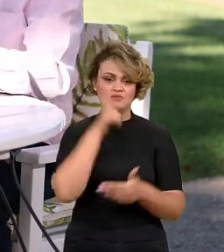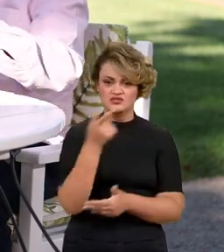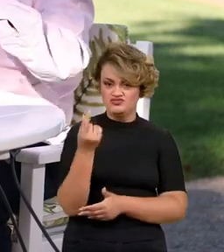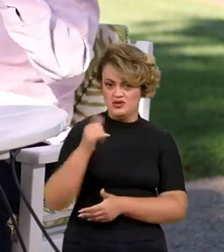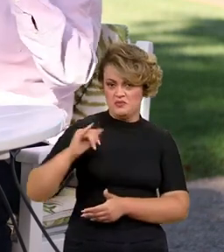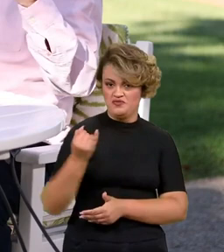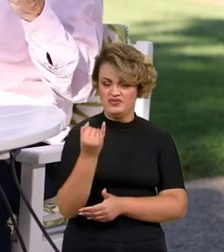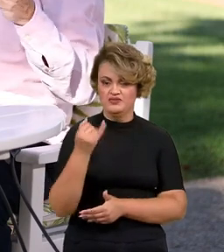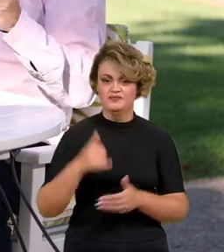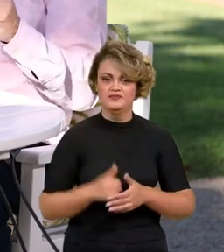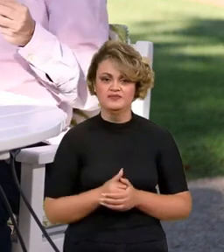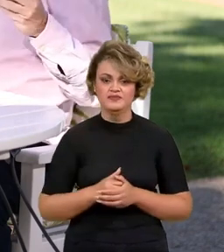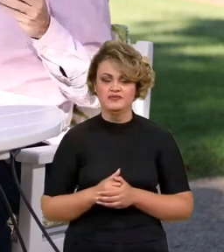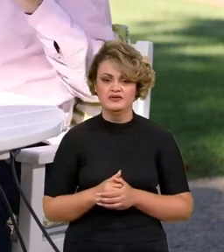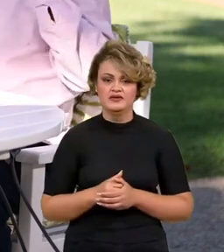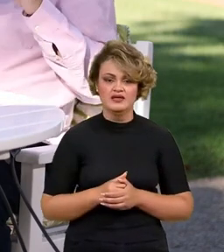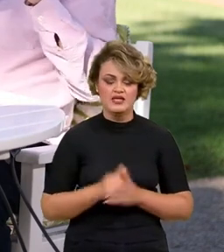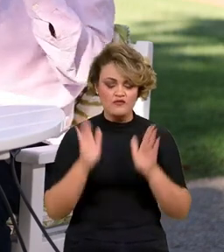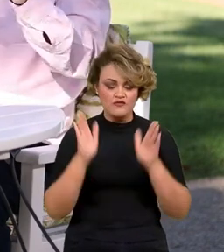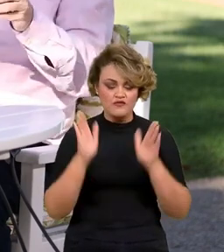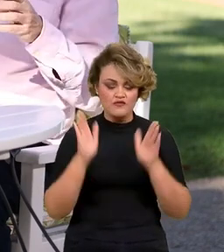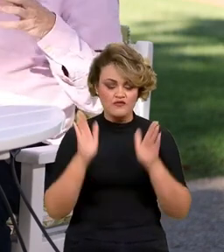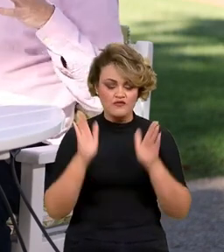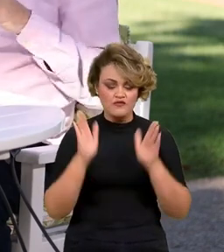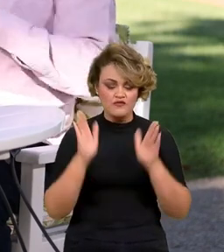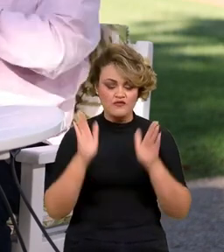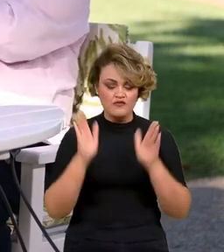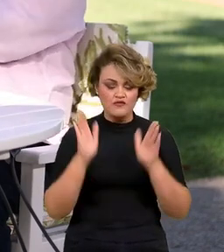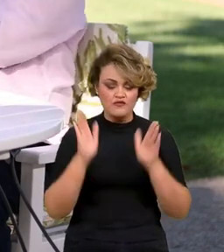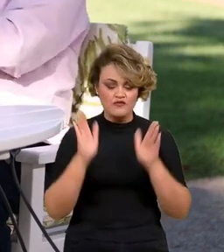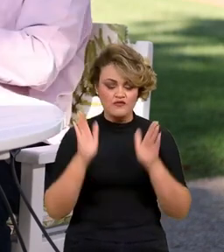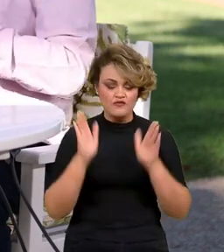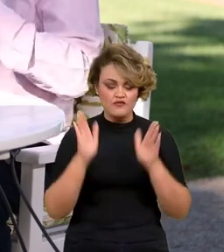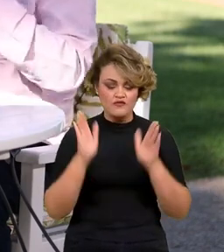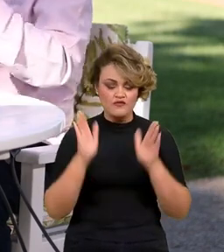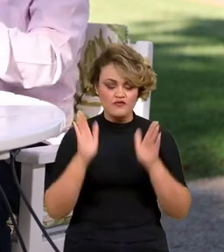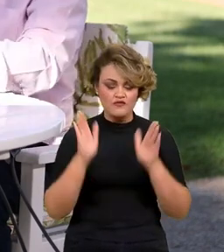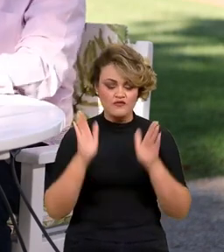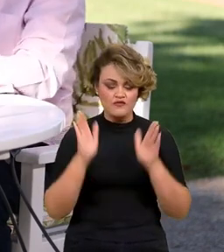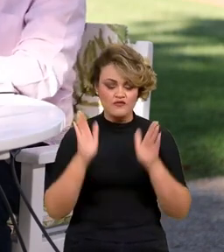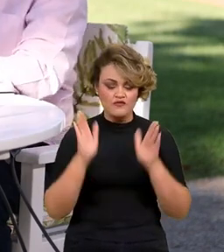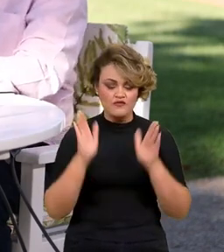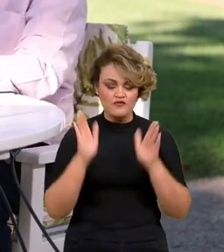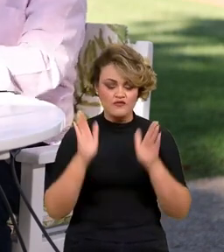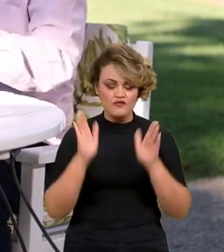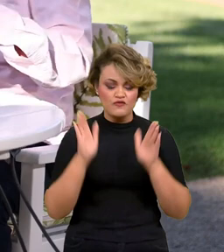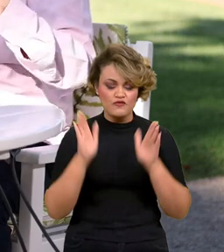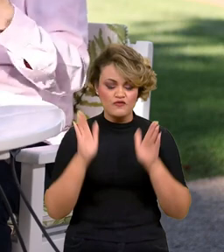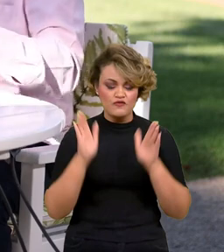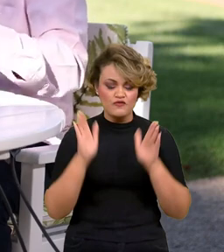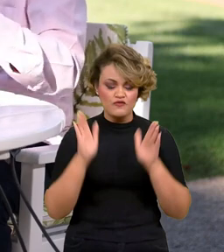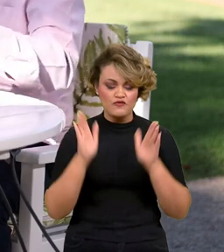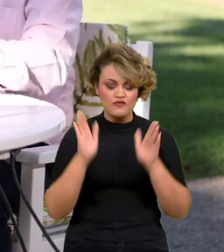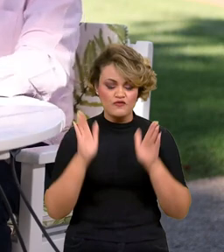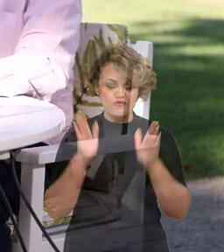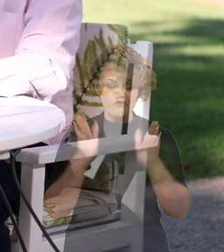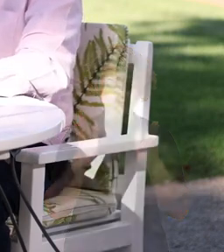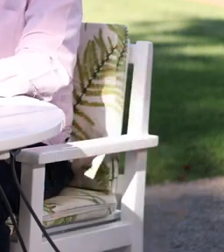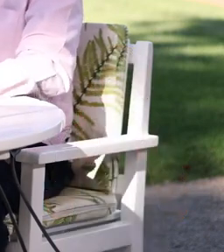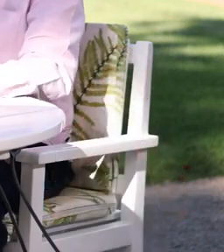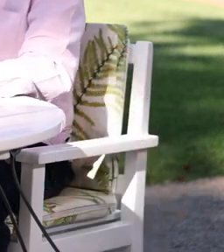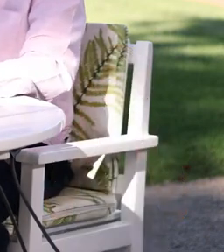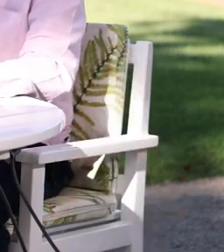importantes que a descentralização né quer dizer não é governar o dano dinheiro mas o município vai decidir os seus projetos importantes para as suas prefeituras